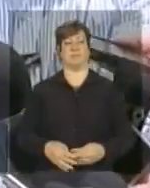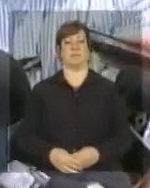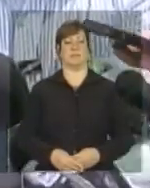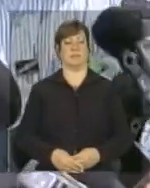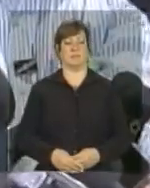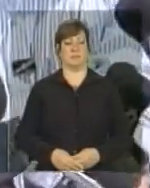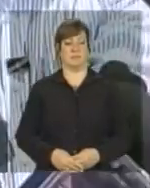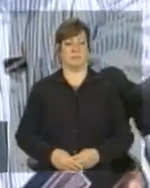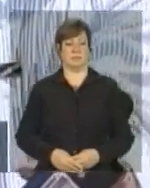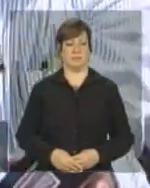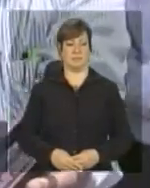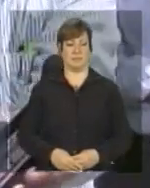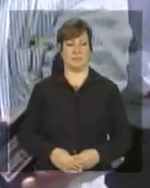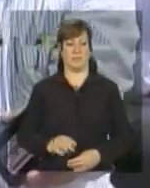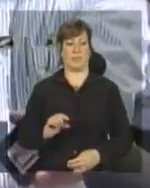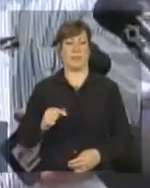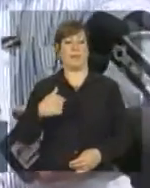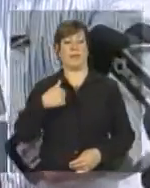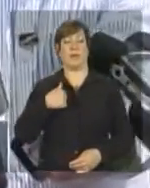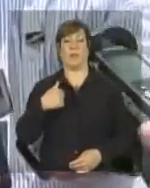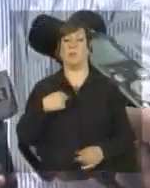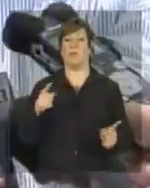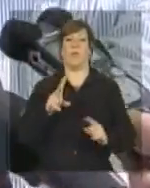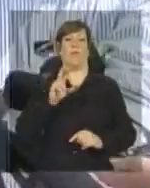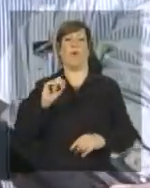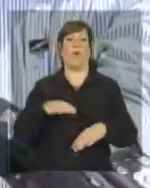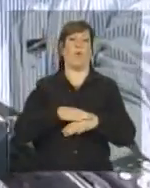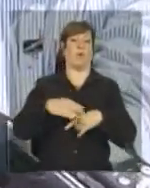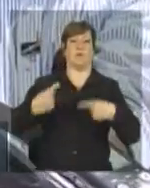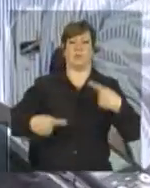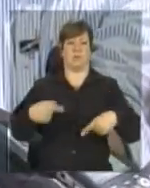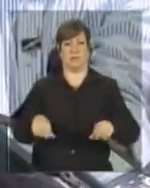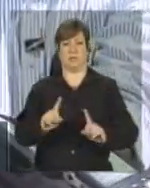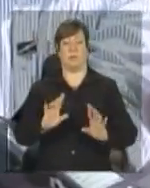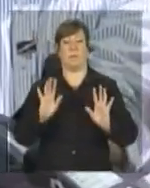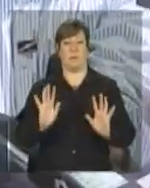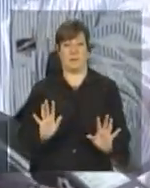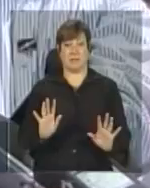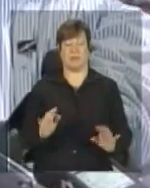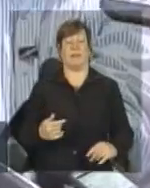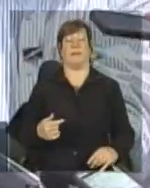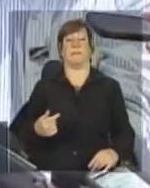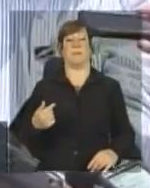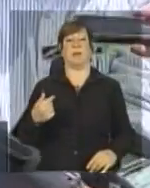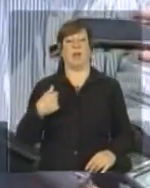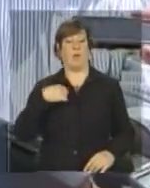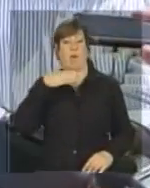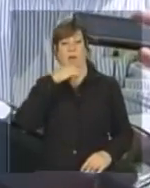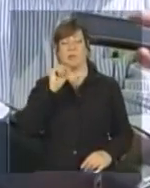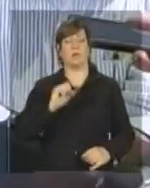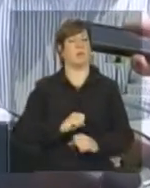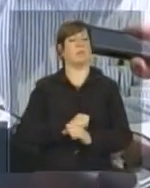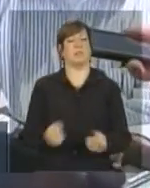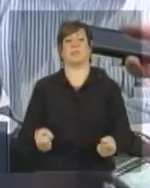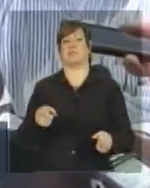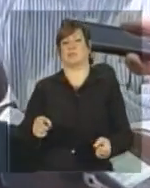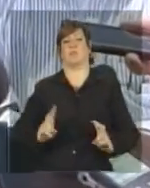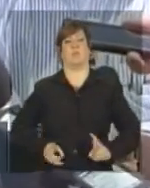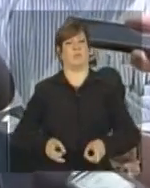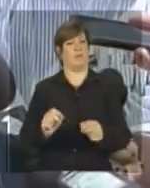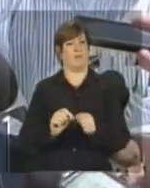Eles merecem anistia, presidente? Eu não vou discutir isso agora. Eu considero que não é possível esse tipo de